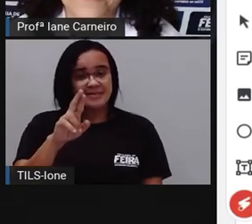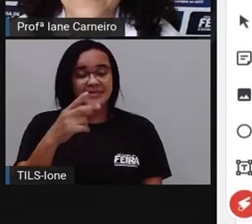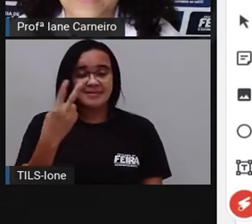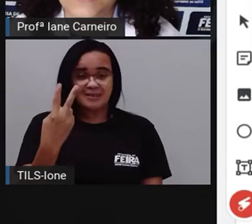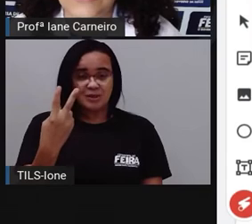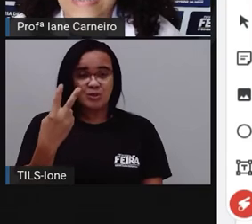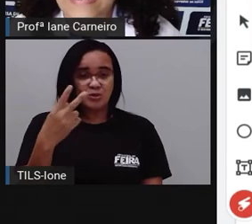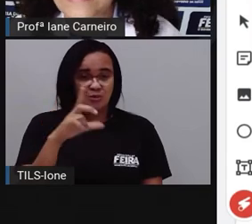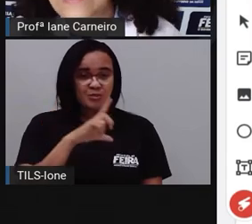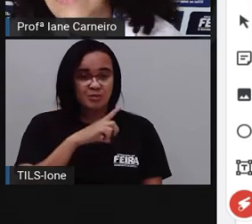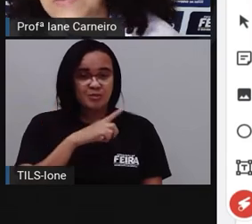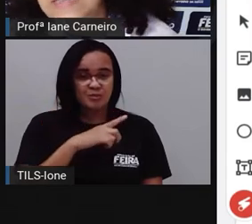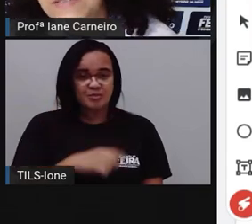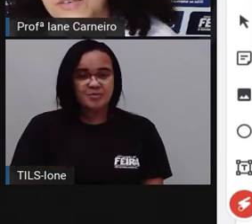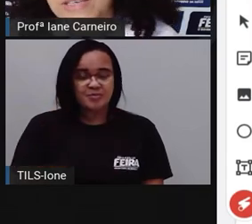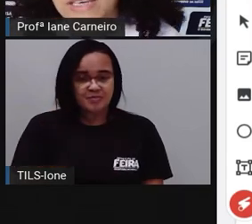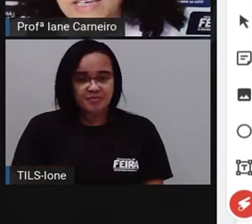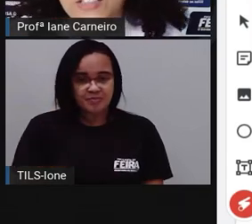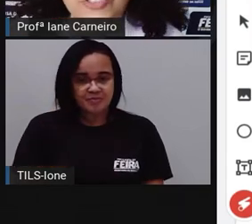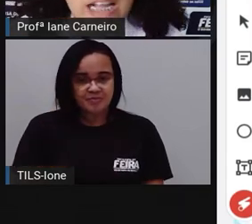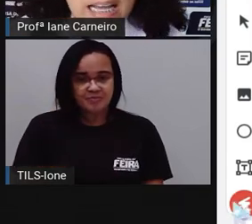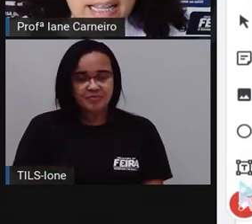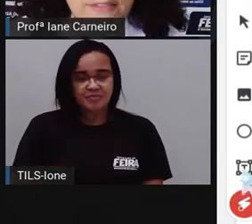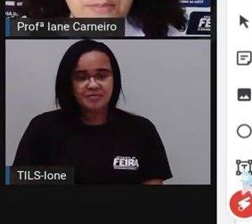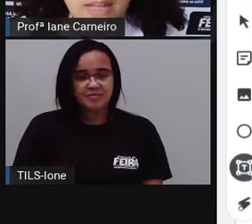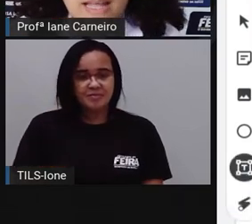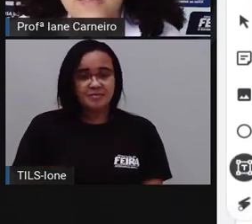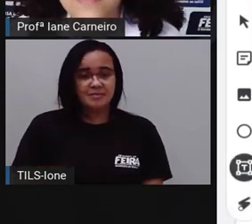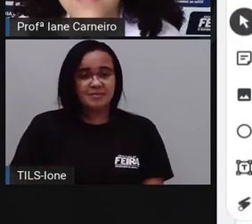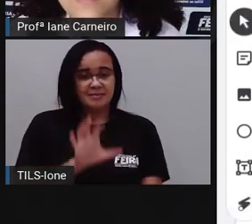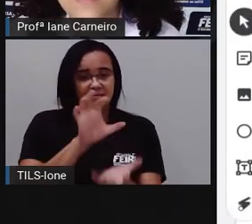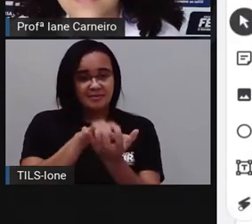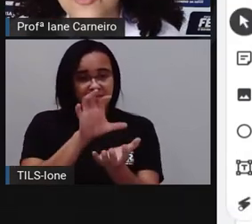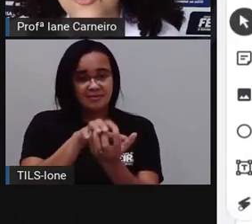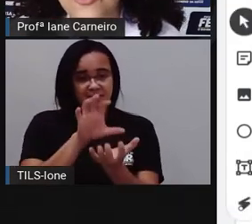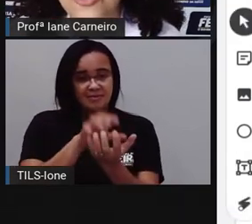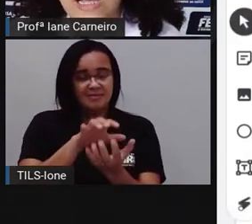ra. Aqui vamos escrever o quê? Jacaré, vamos lá?